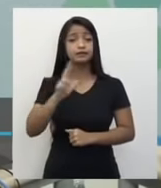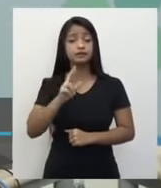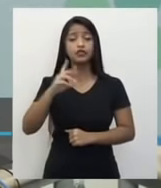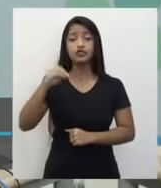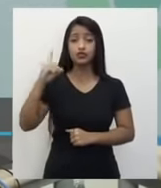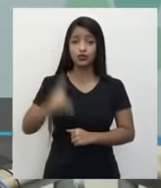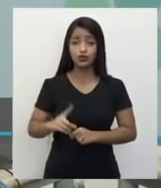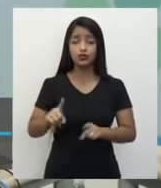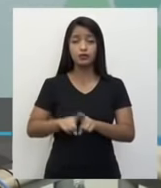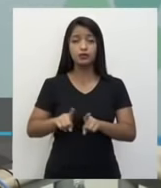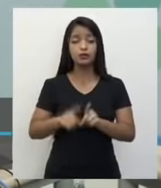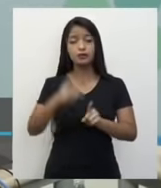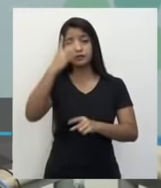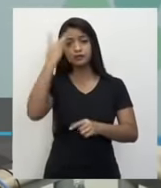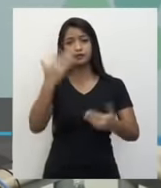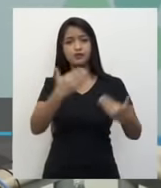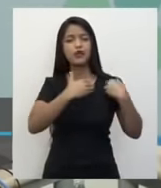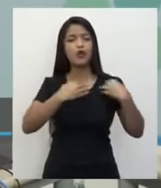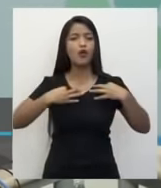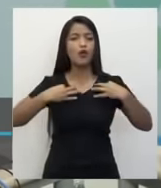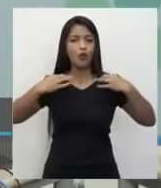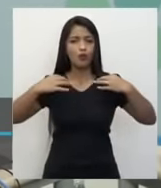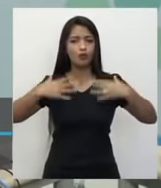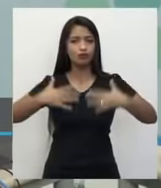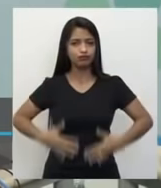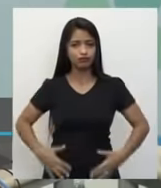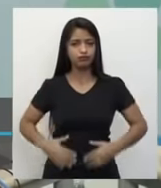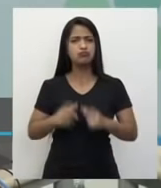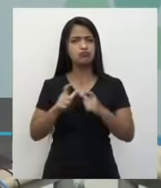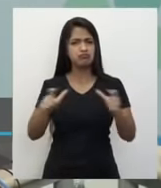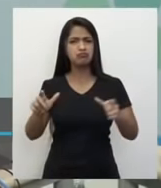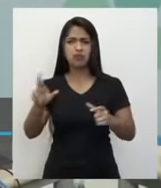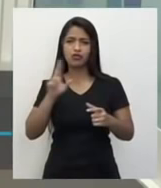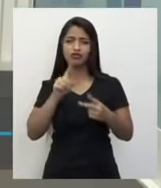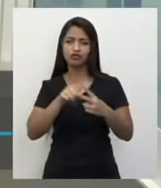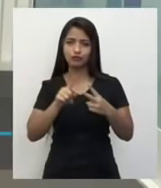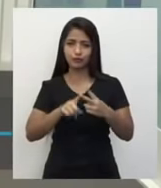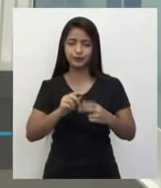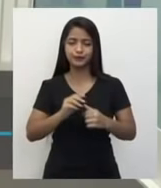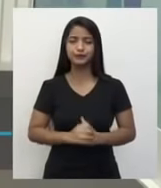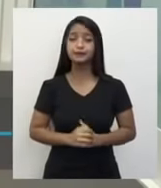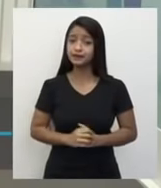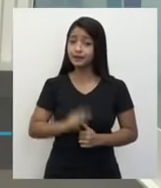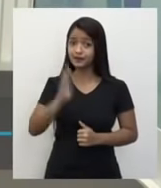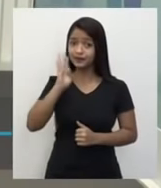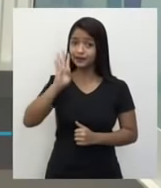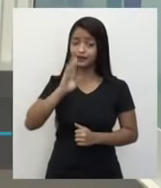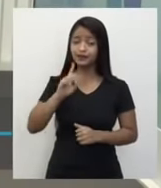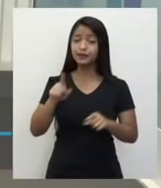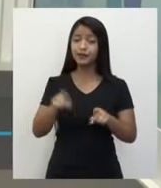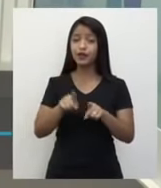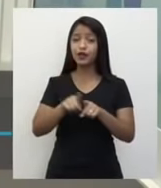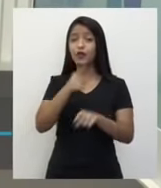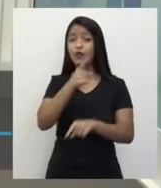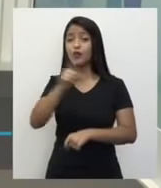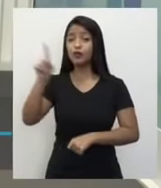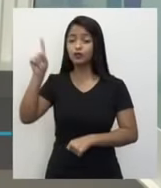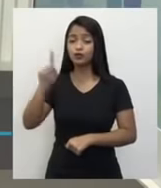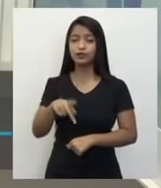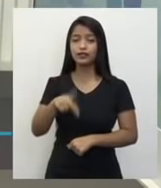E aqui, todo mundo falando figurinista e diretor. Legal, turma. Kemily também, por último, falou